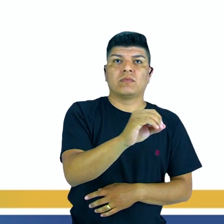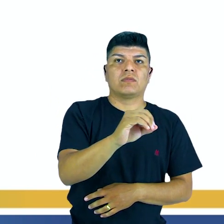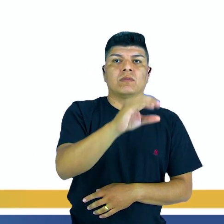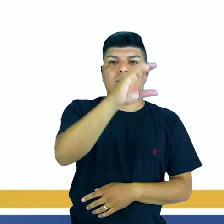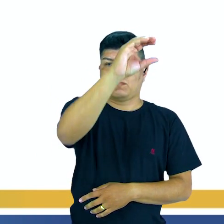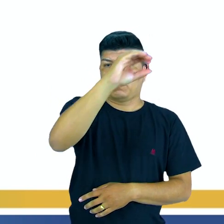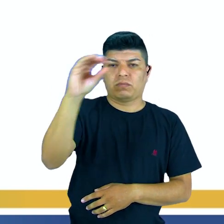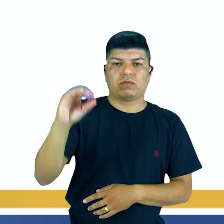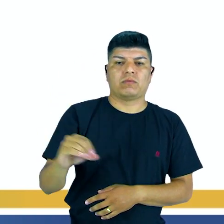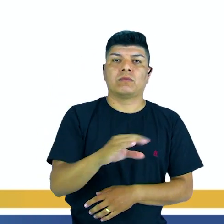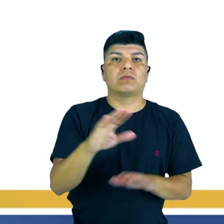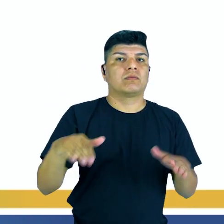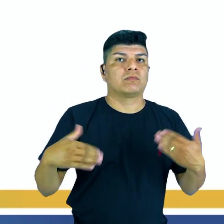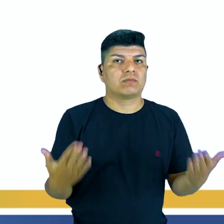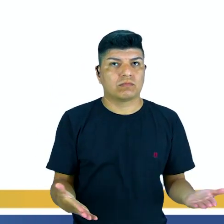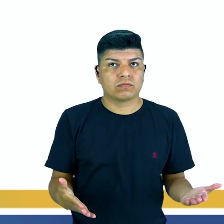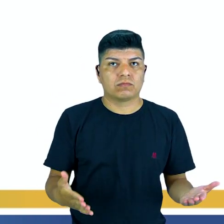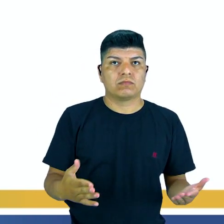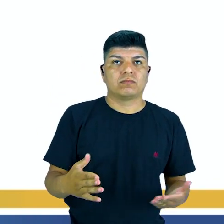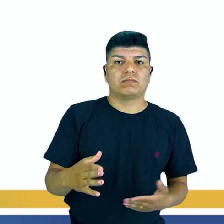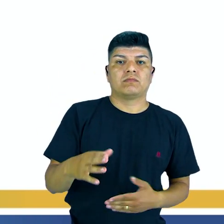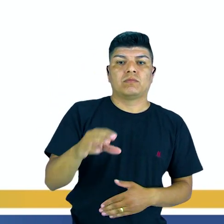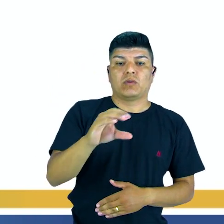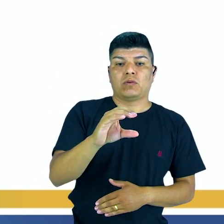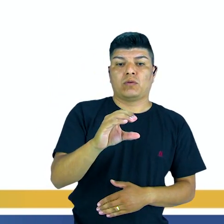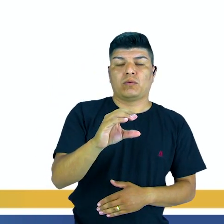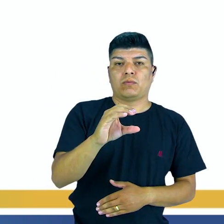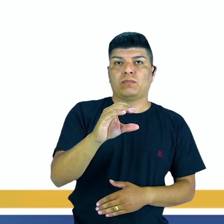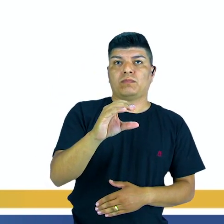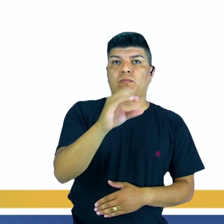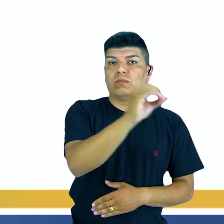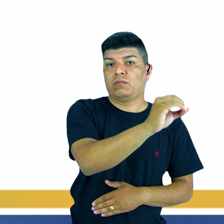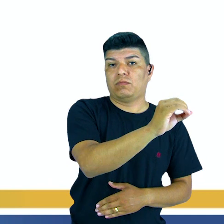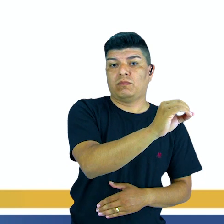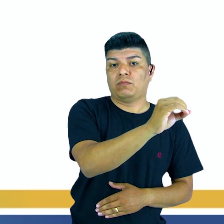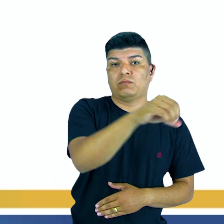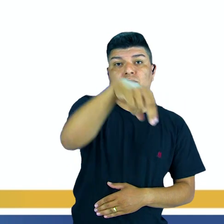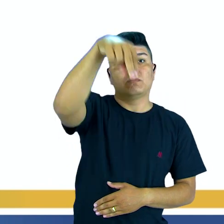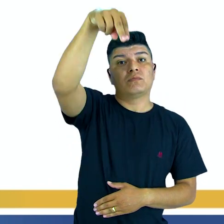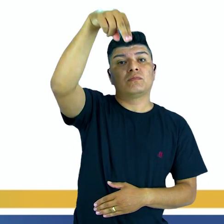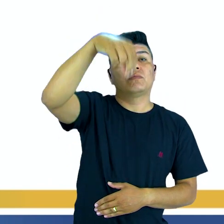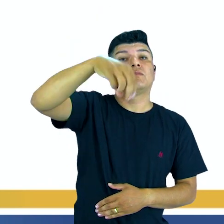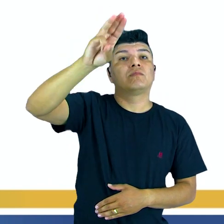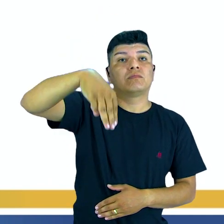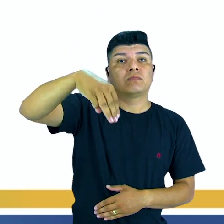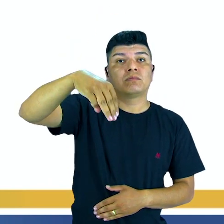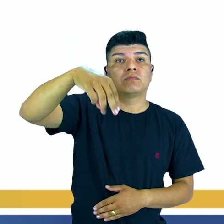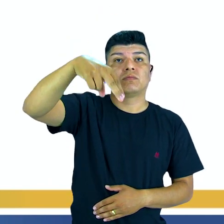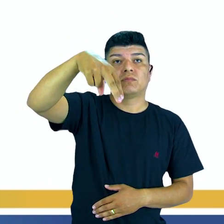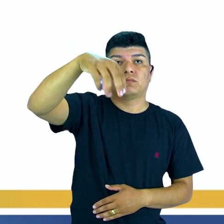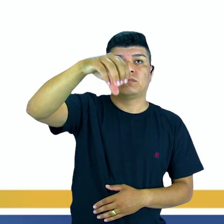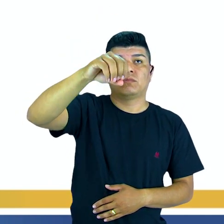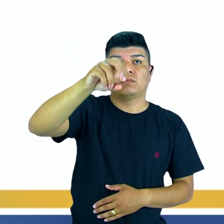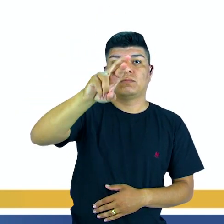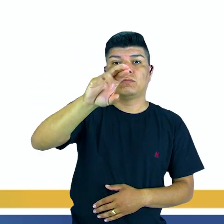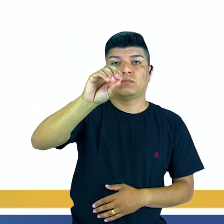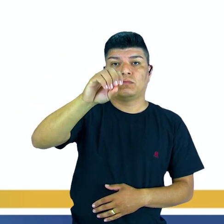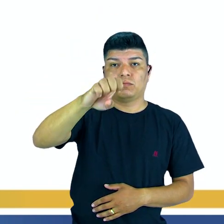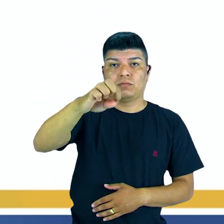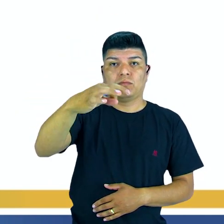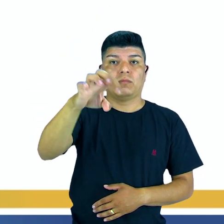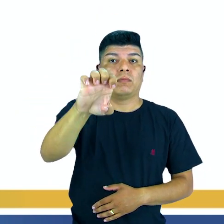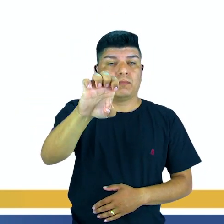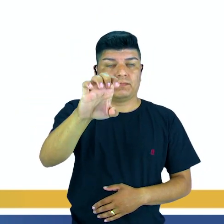colaterais? Entre o oeste e o norte, nós temos quem? Noroeste, pessoal. Entre